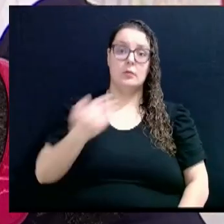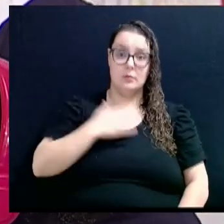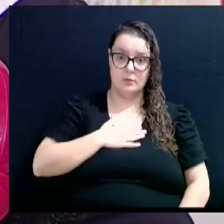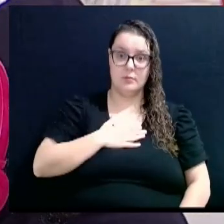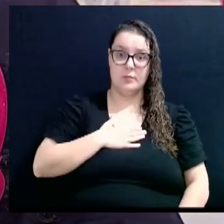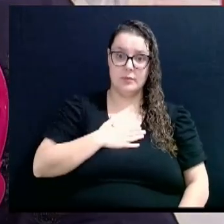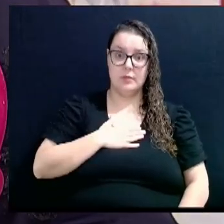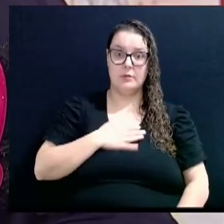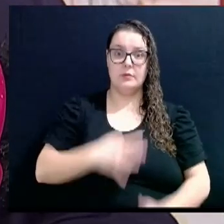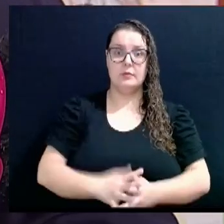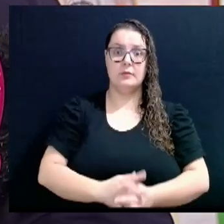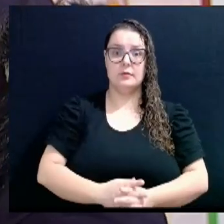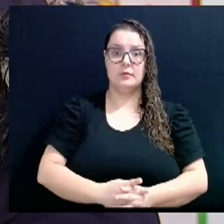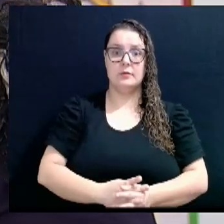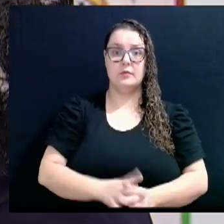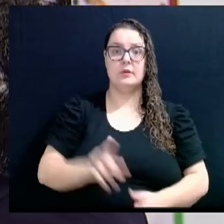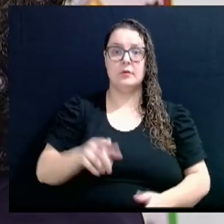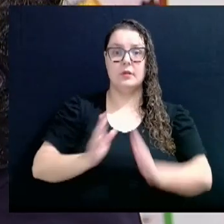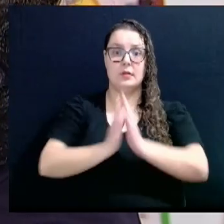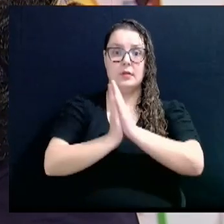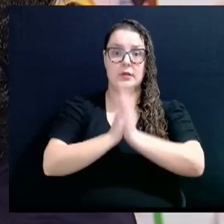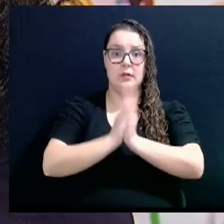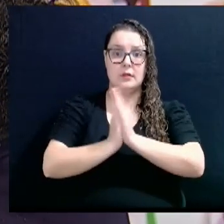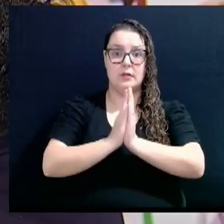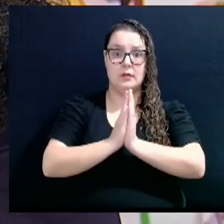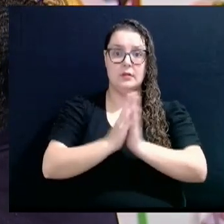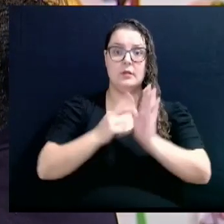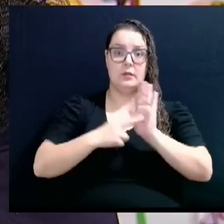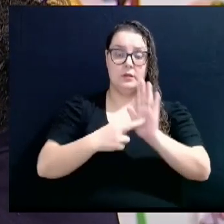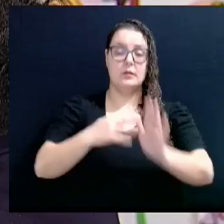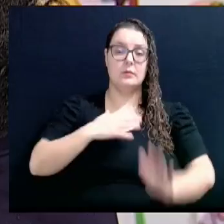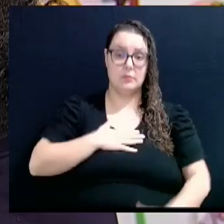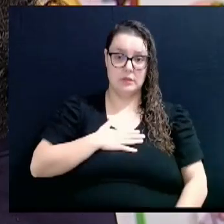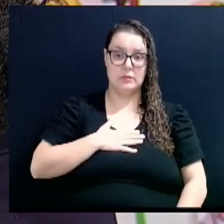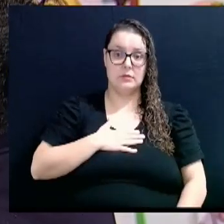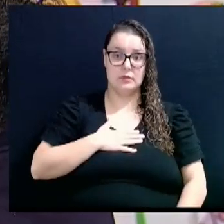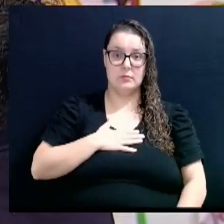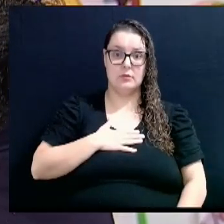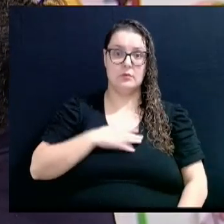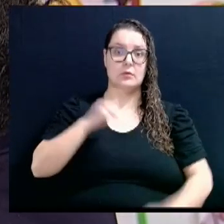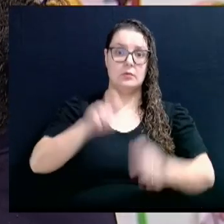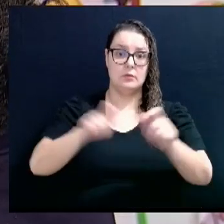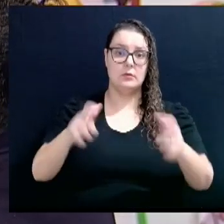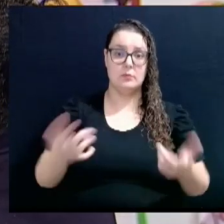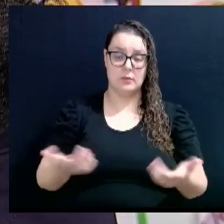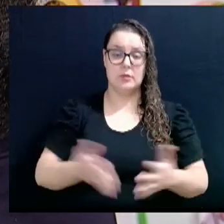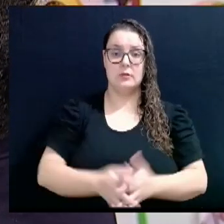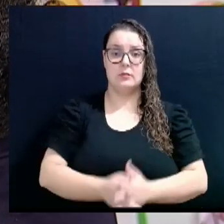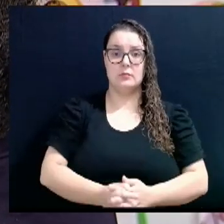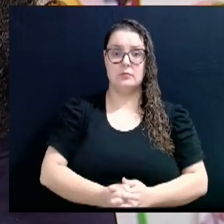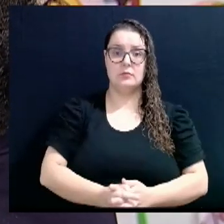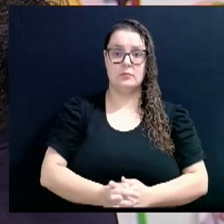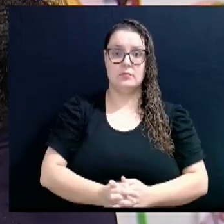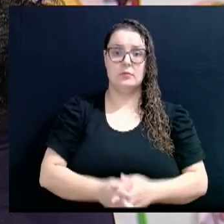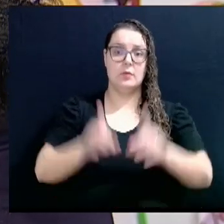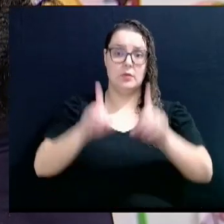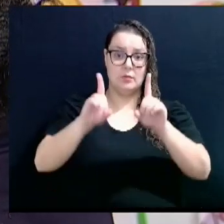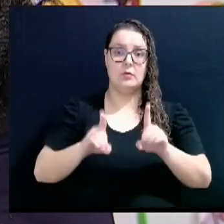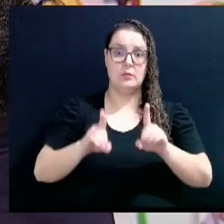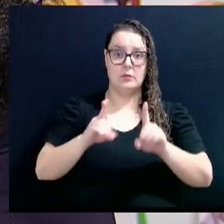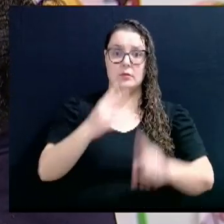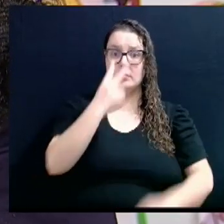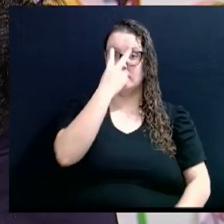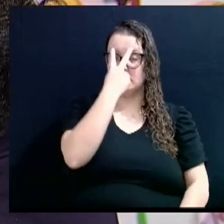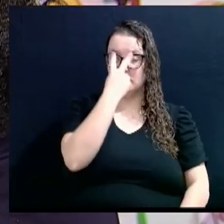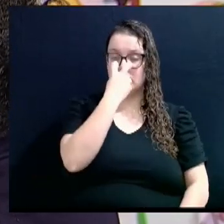relação com essa boneca é que ela representa as pessoas que são deficientes visual,